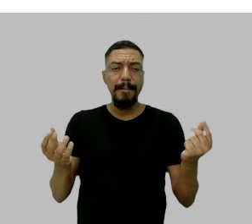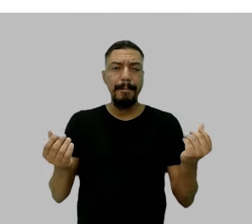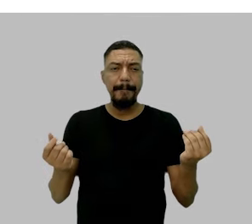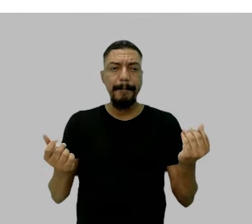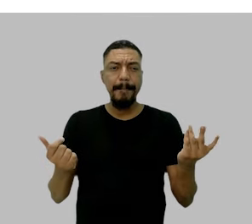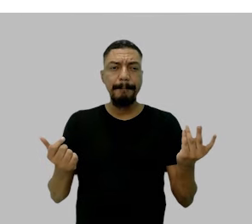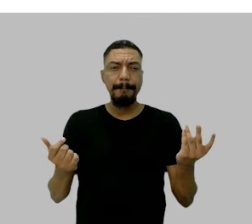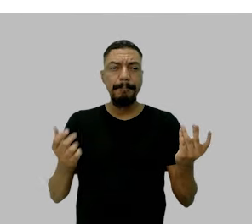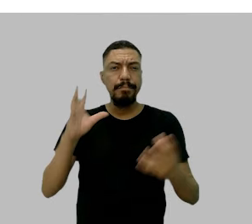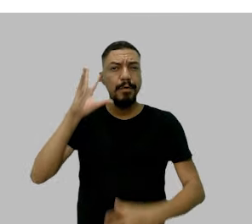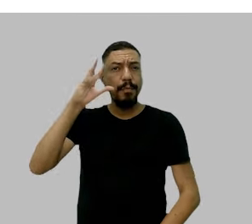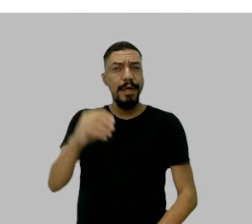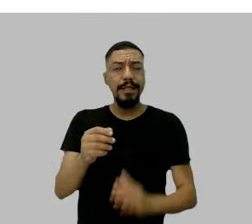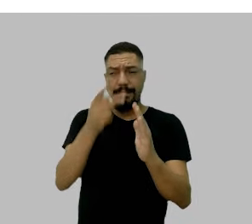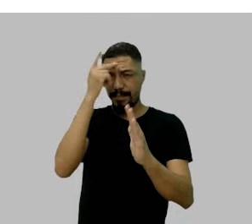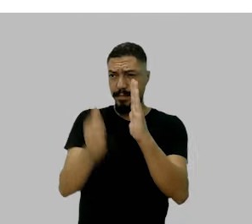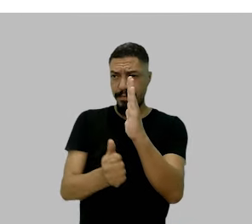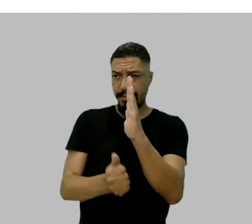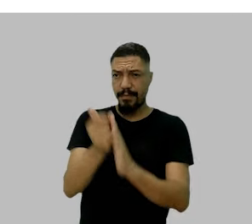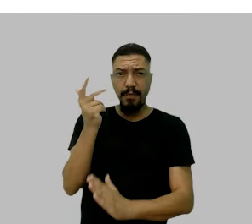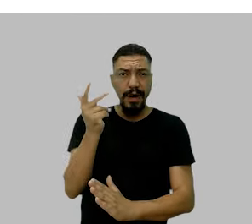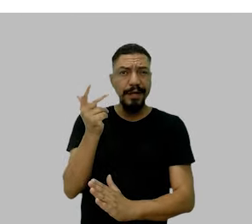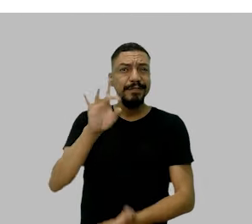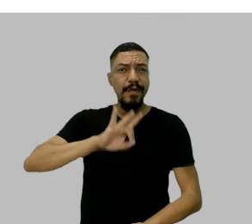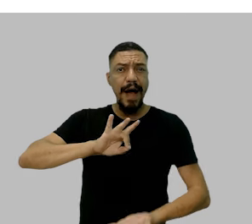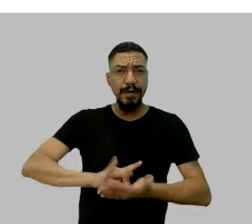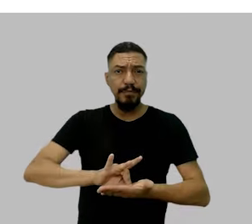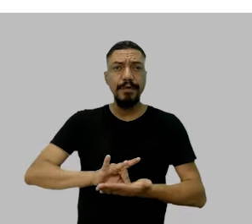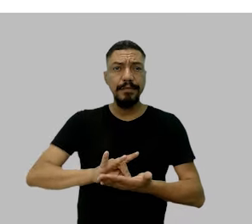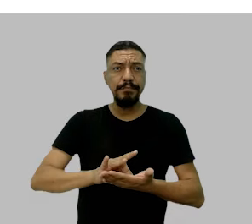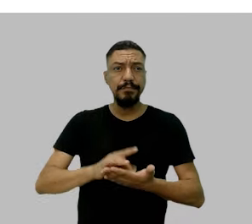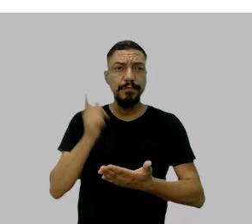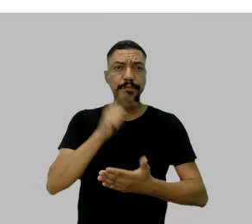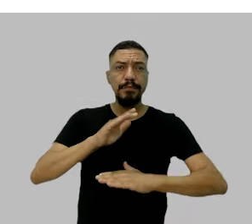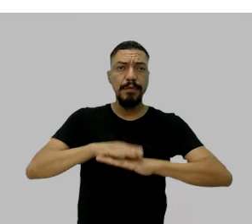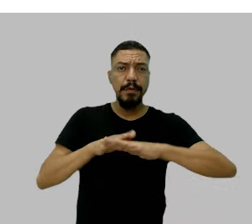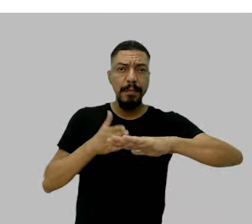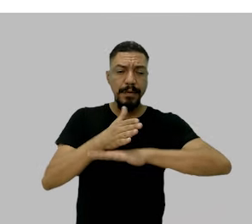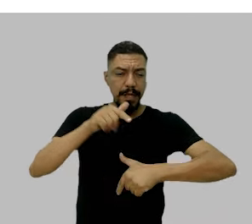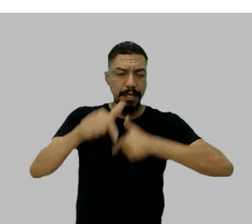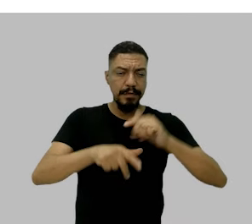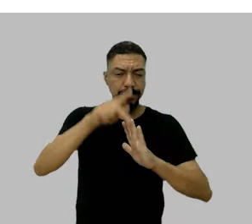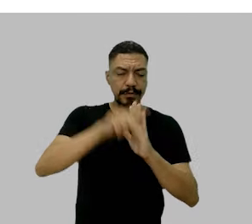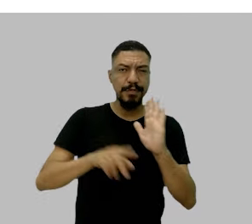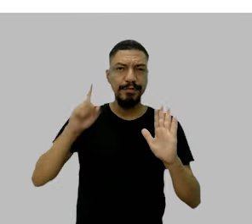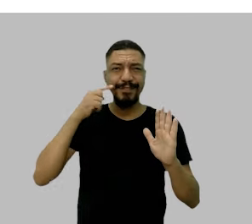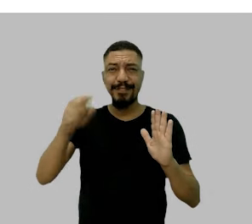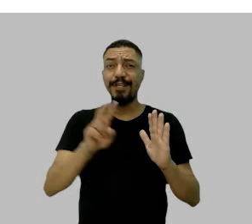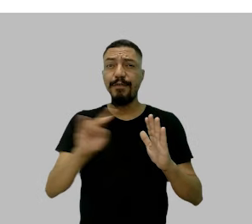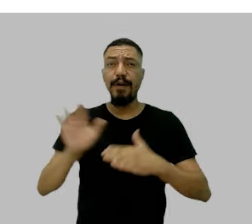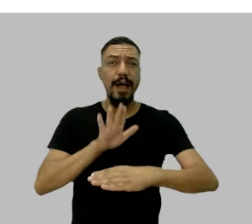compreenderem quantas pessoas de fato atuaram nesse projeto no dia a dia e vai ajudar no